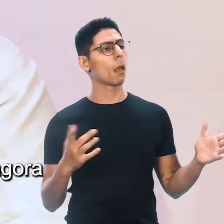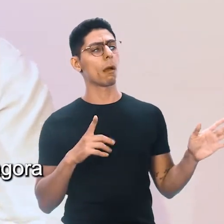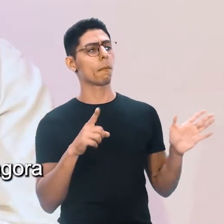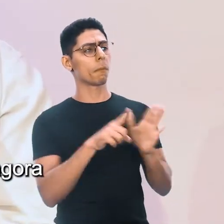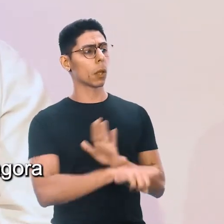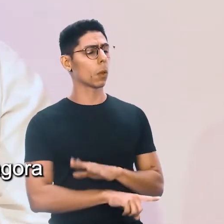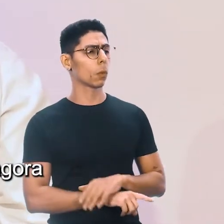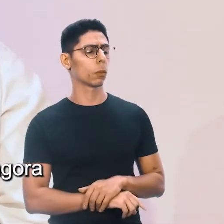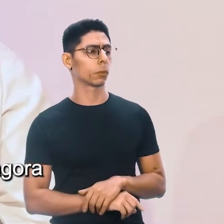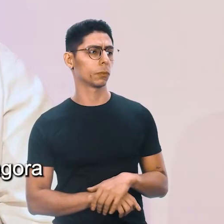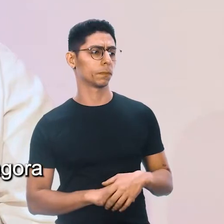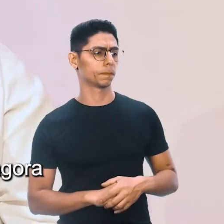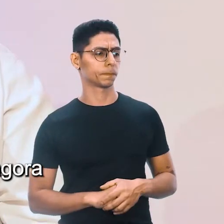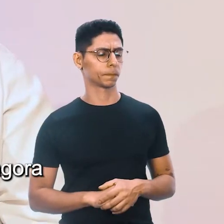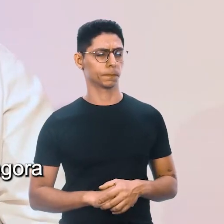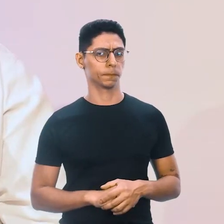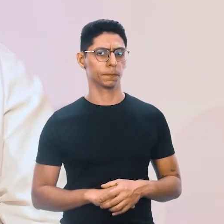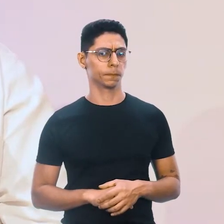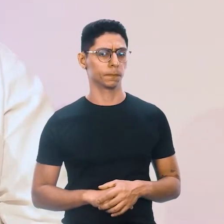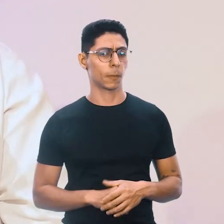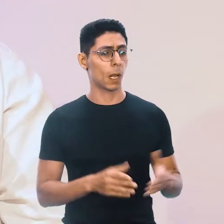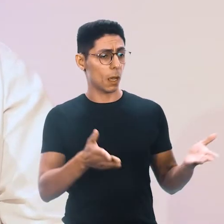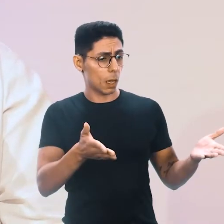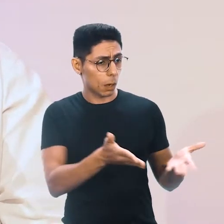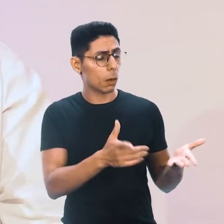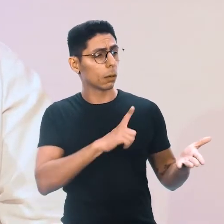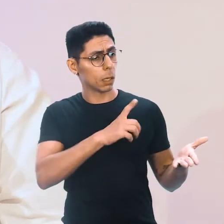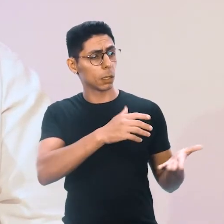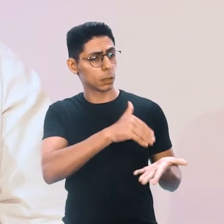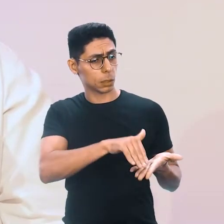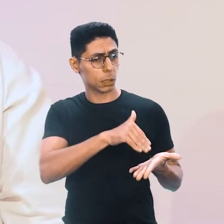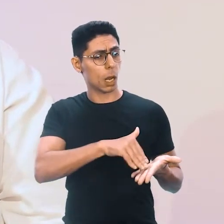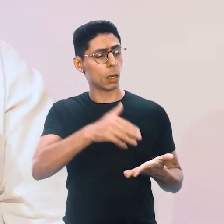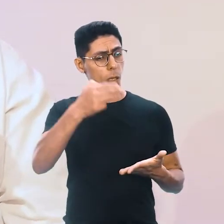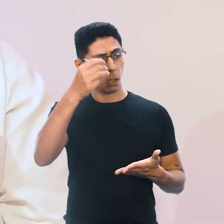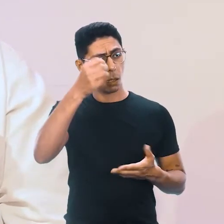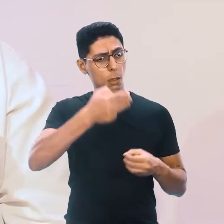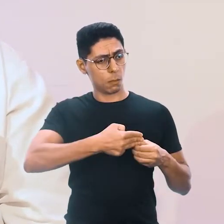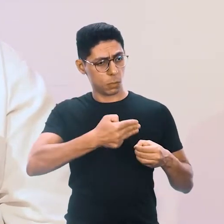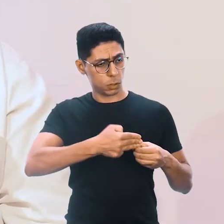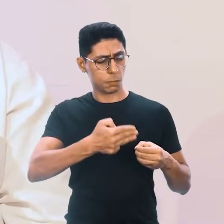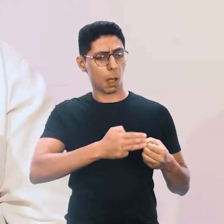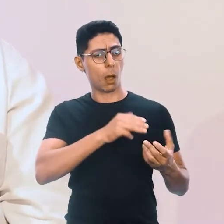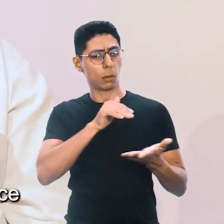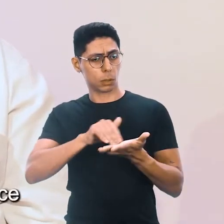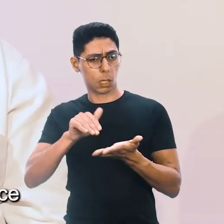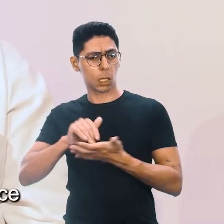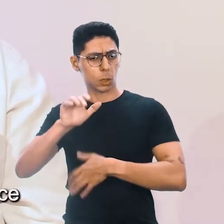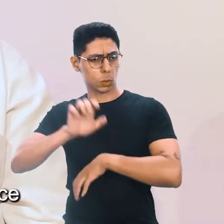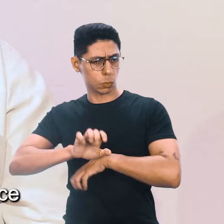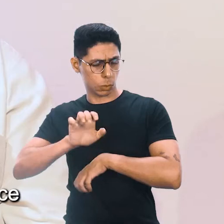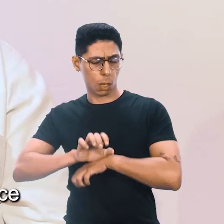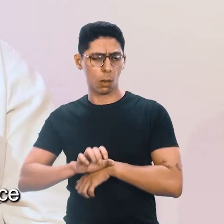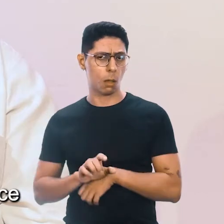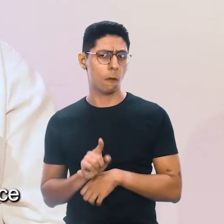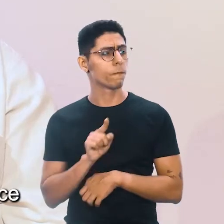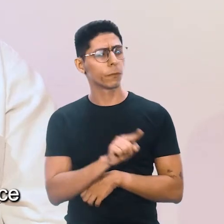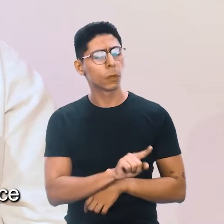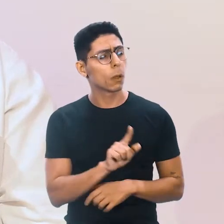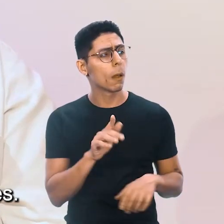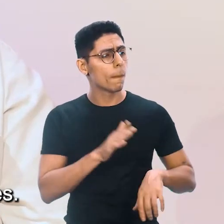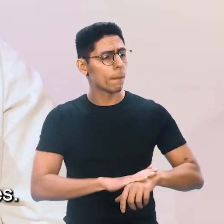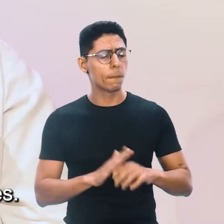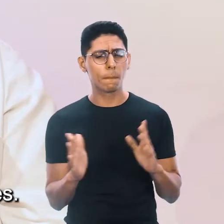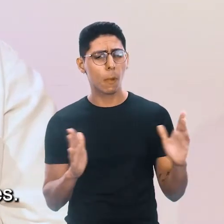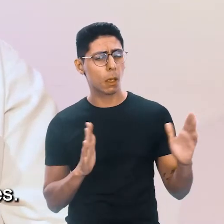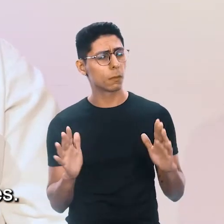lá, agora com a Secretaria Municipal, a Secretaria Estadual, em que momento você acha que foi